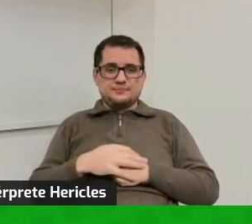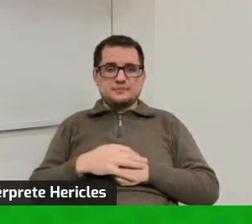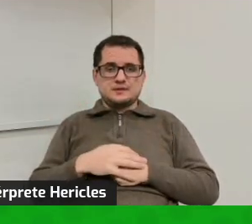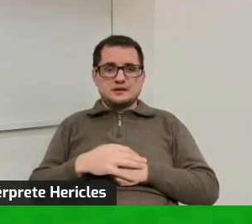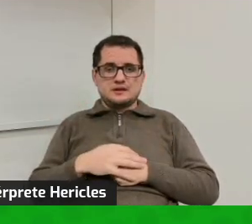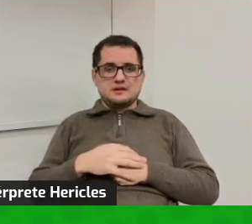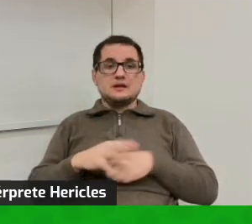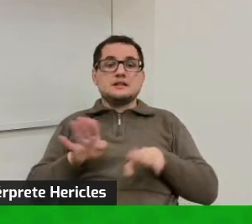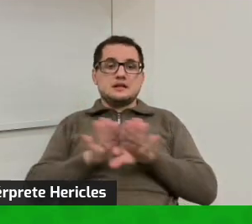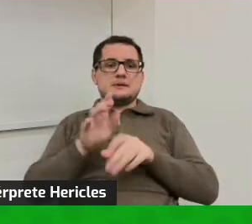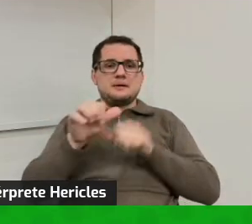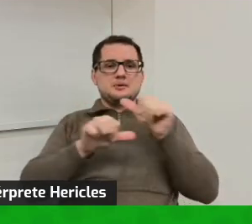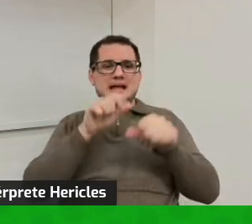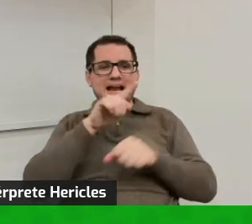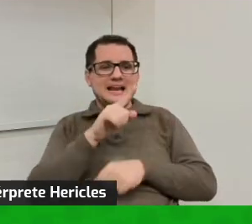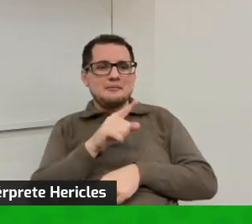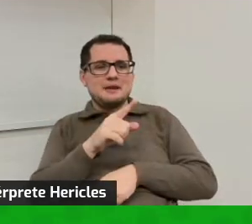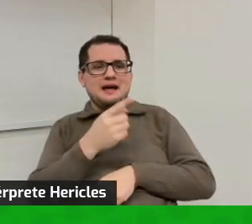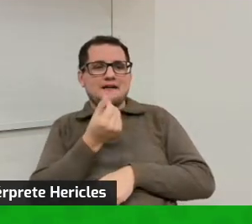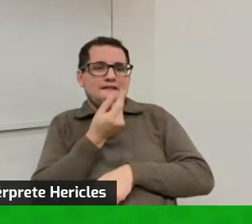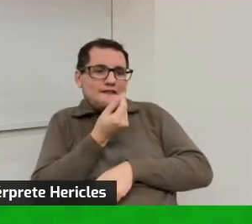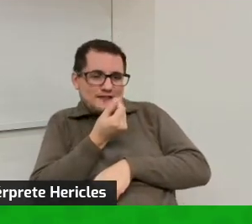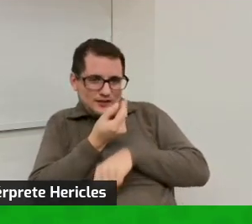né? Coloco aqui a moeda.